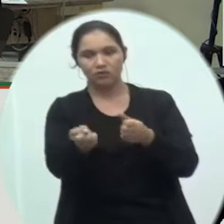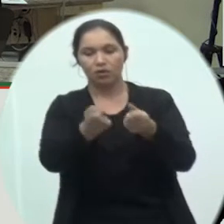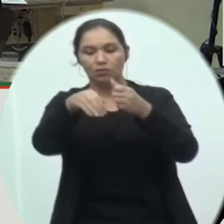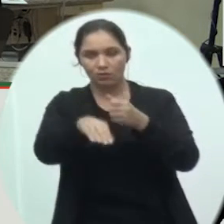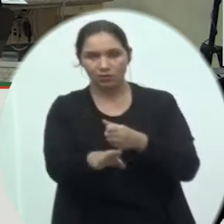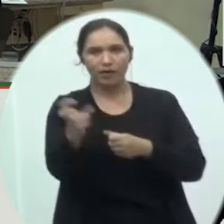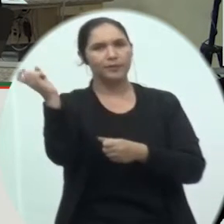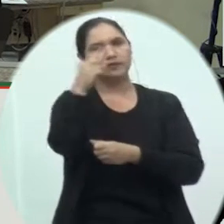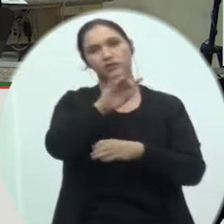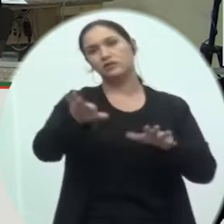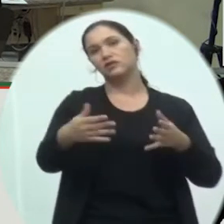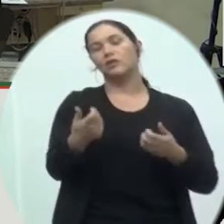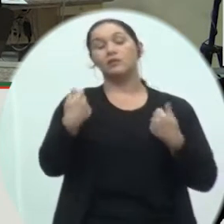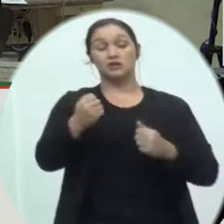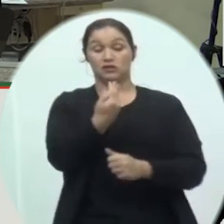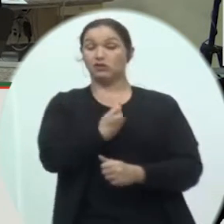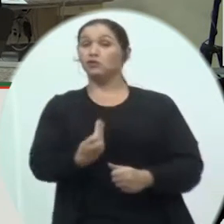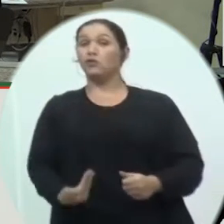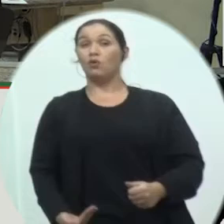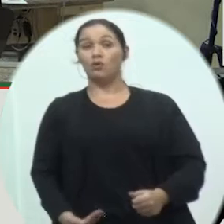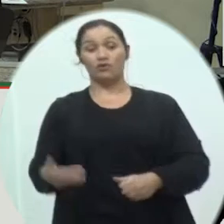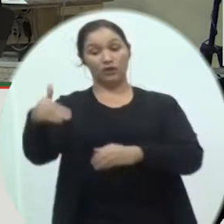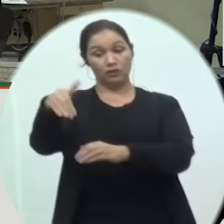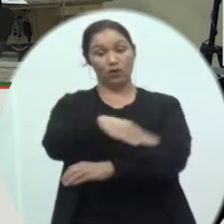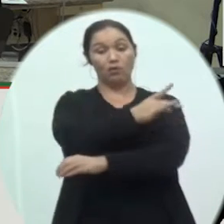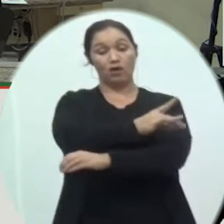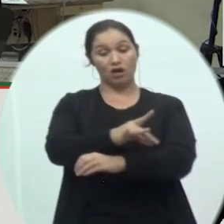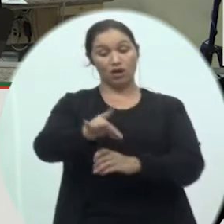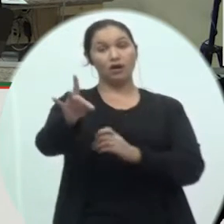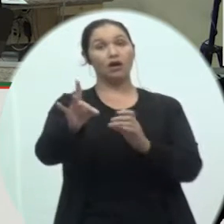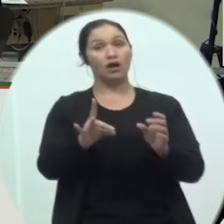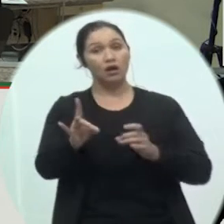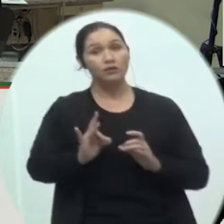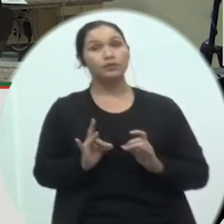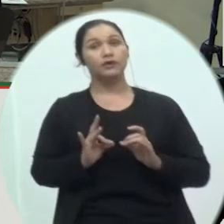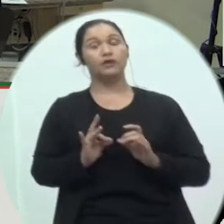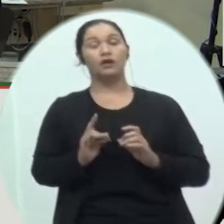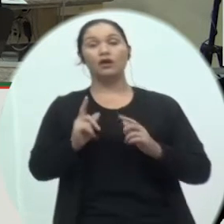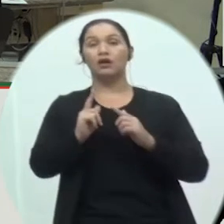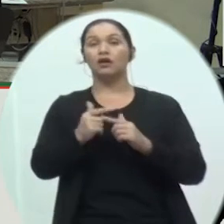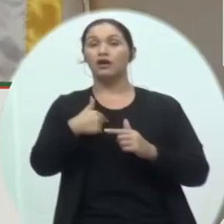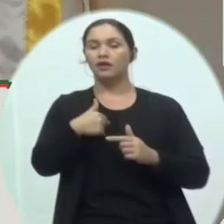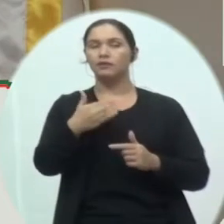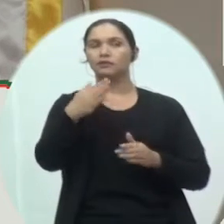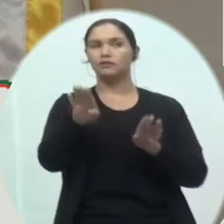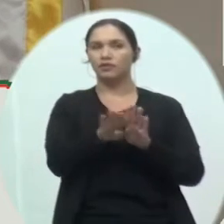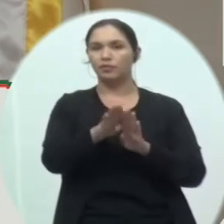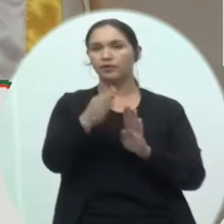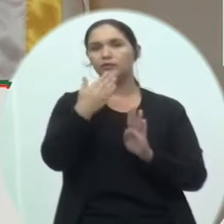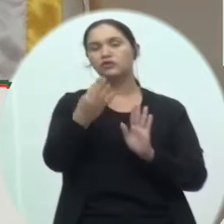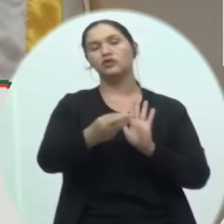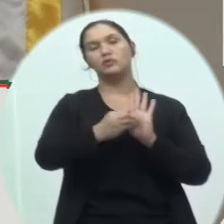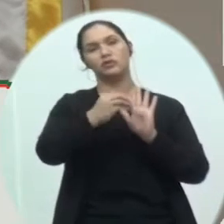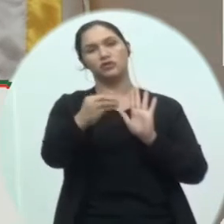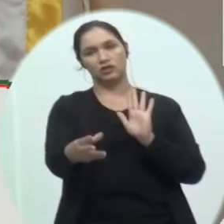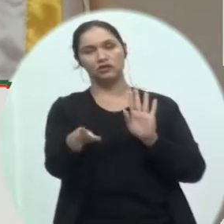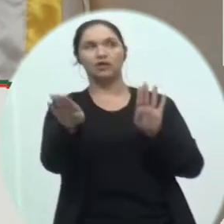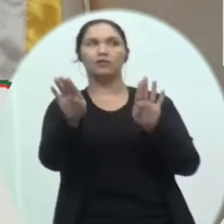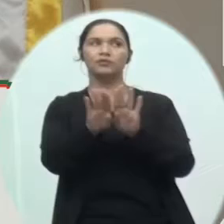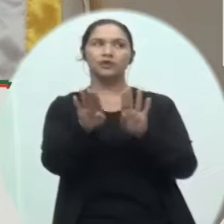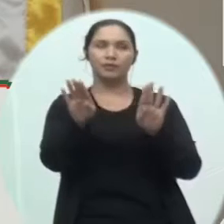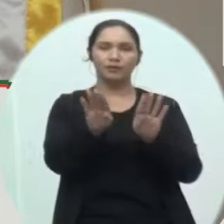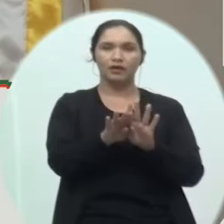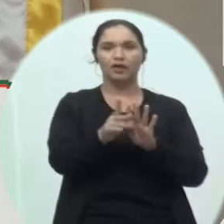patrulhamento, colocação de material aí, porque até fiz essa solicitação através de indicação aqui, através diretamente lá